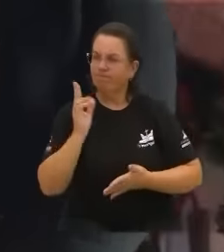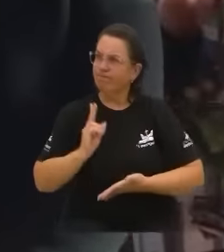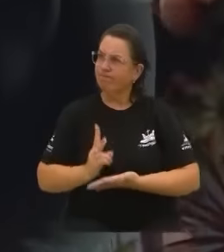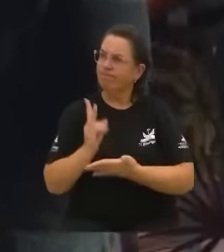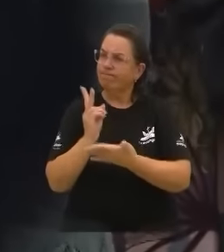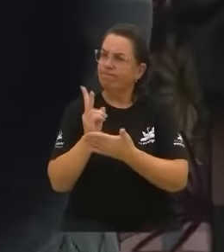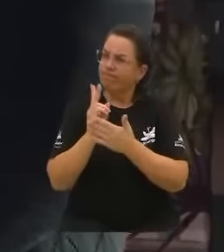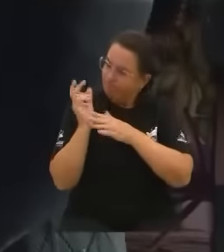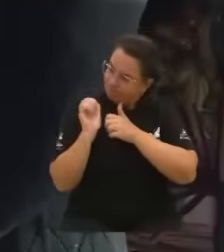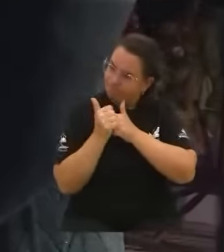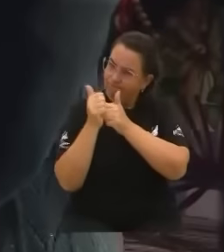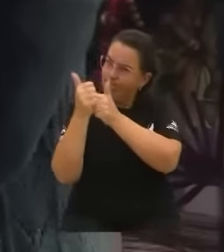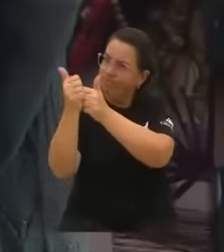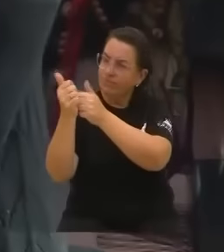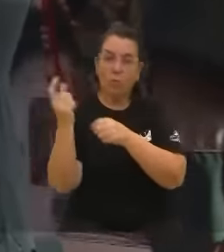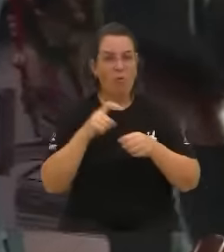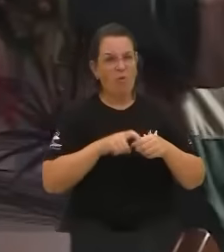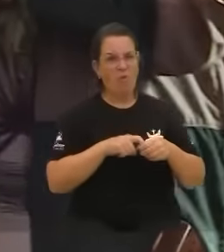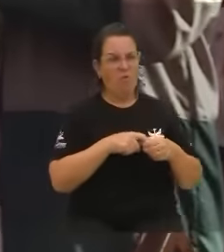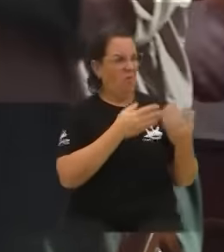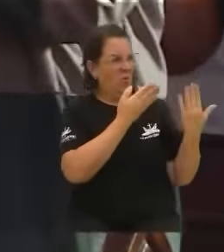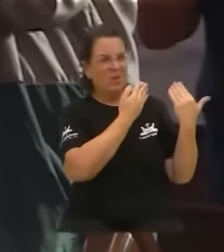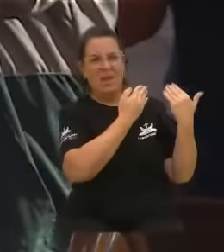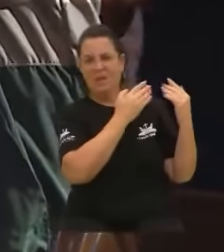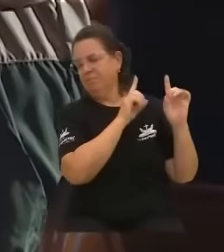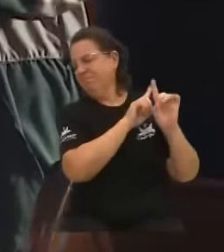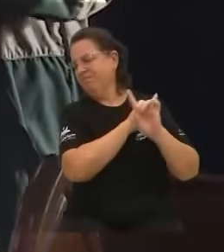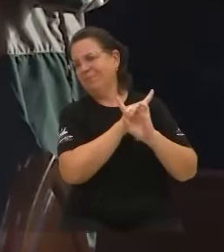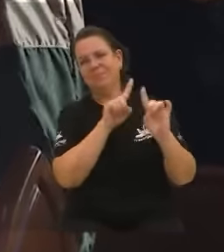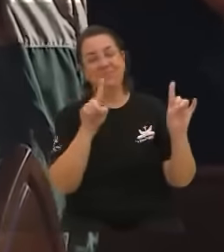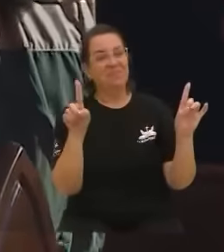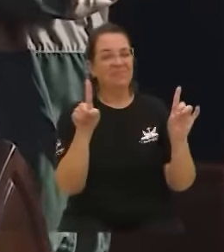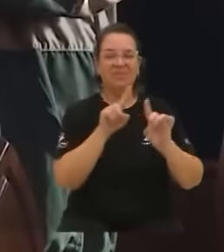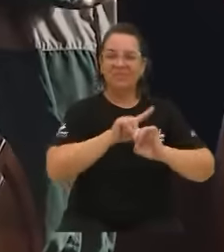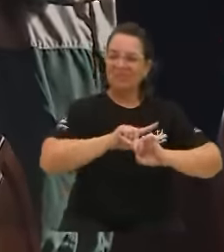Decidi para sempre seguir-te e não voltar